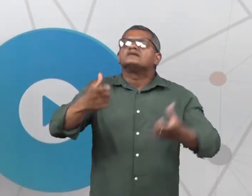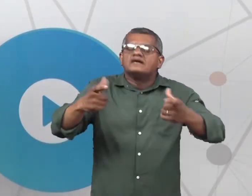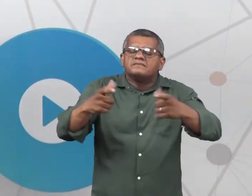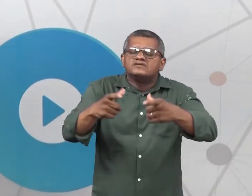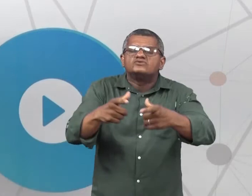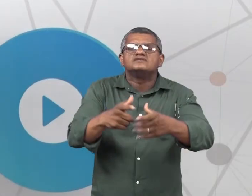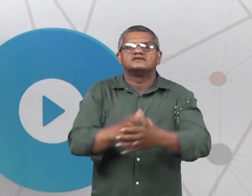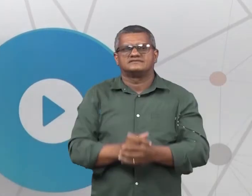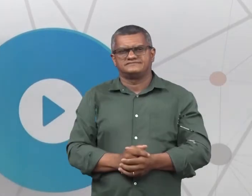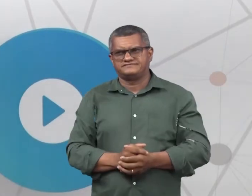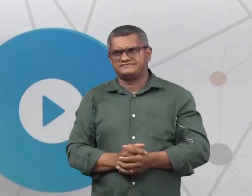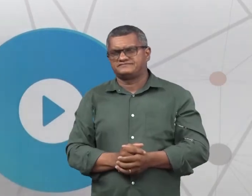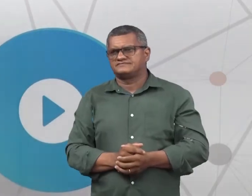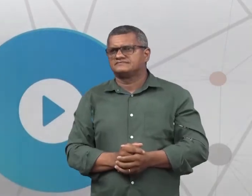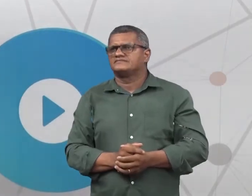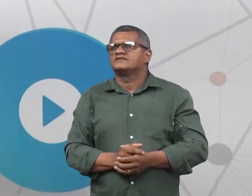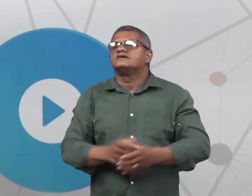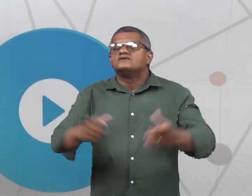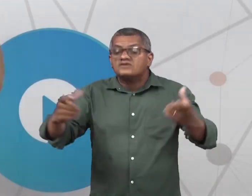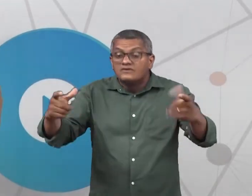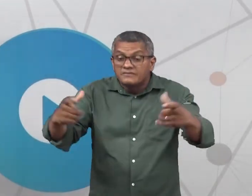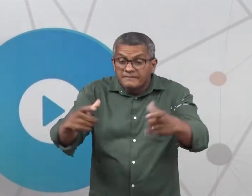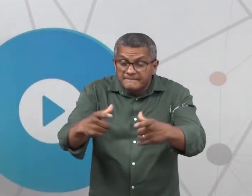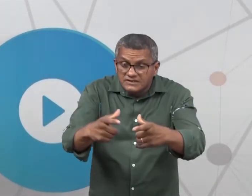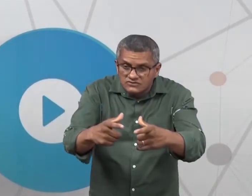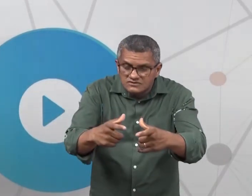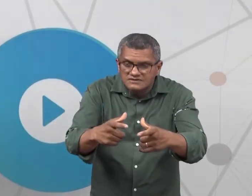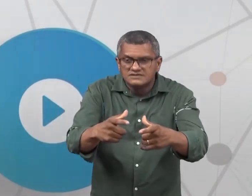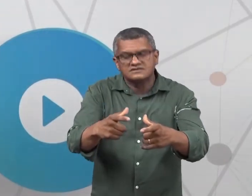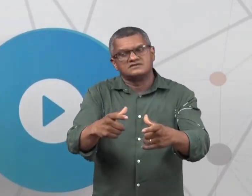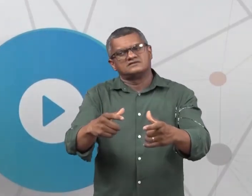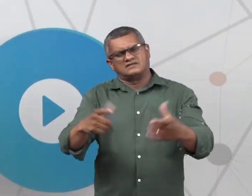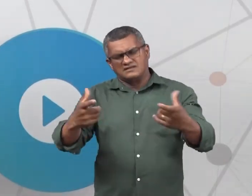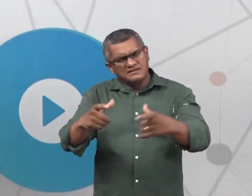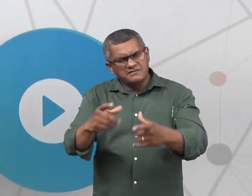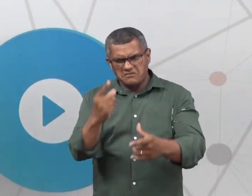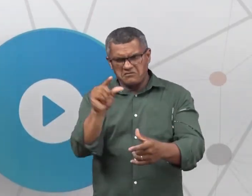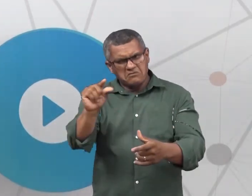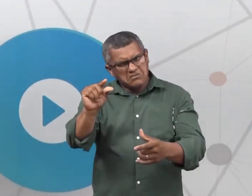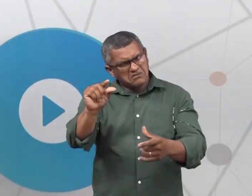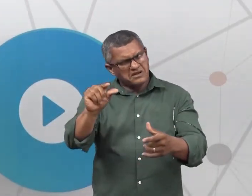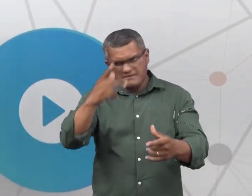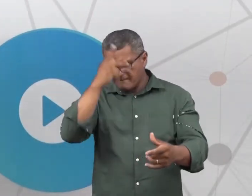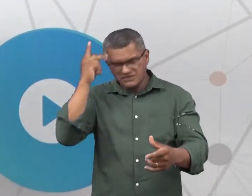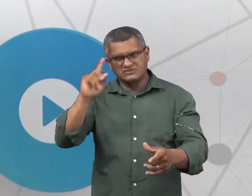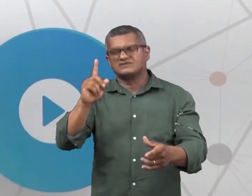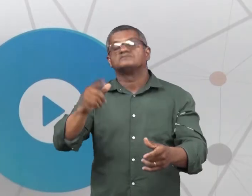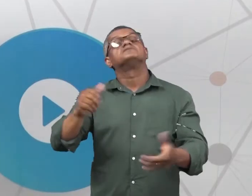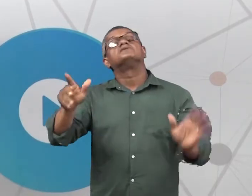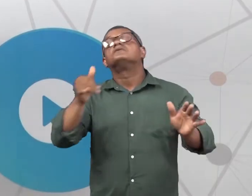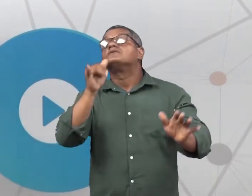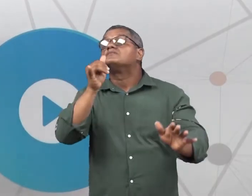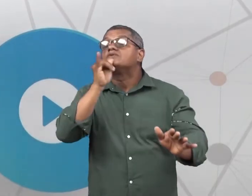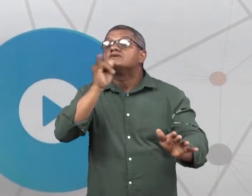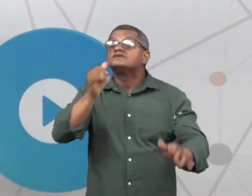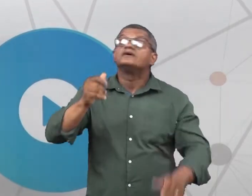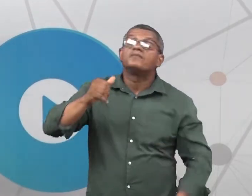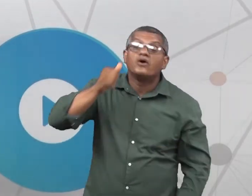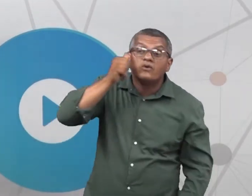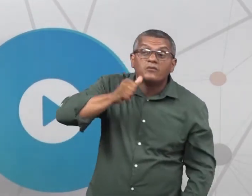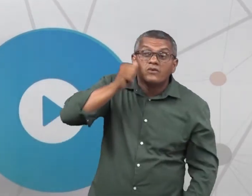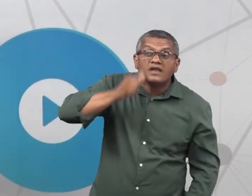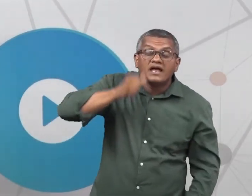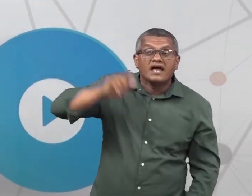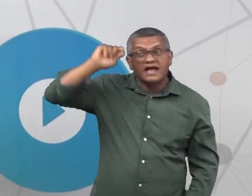o que seriam minorias? Minorias, na realidade, talvez não seja o menor número de pessoas. Por exemplo,